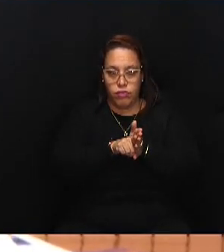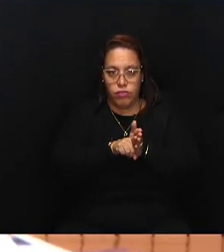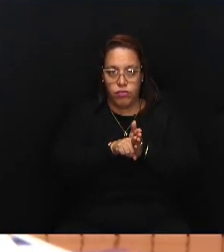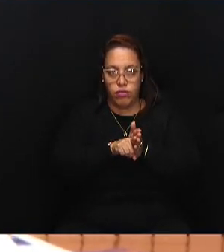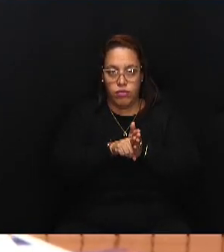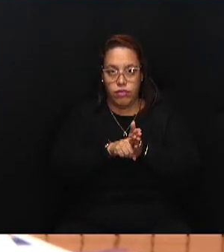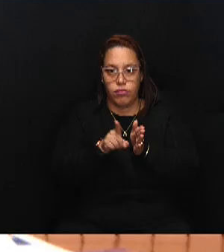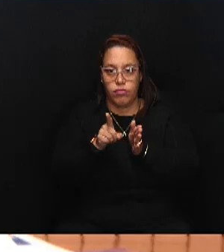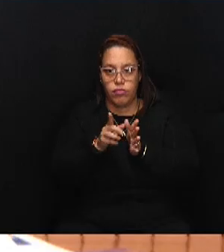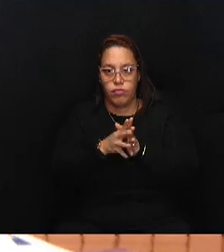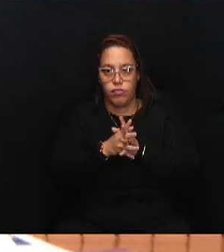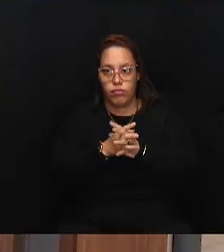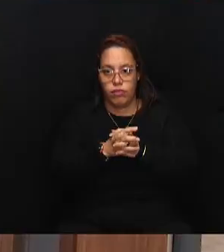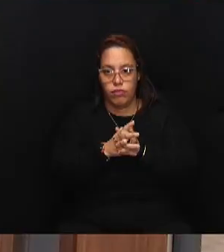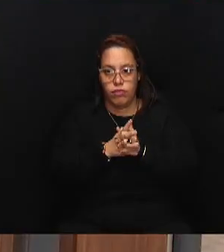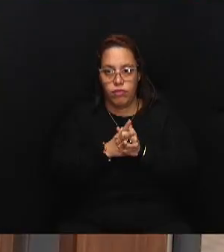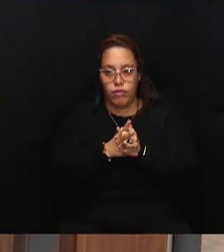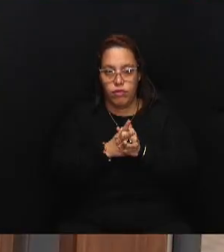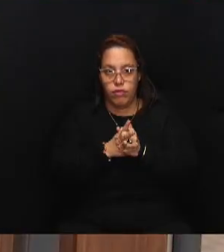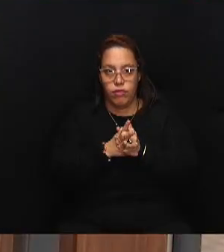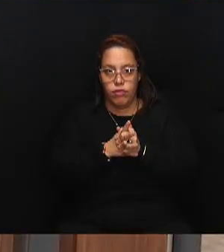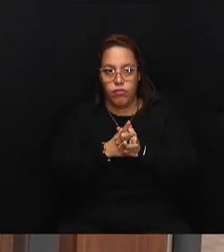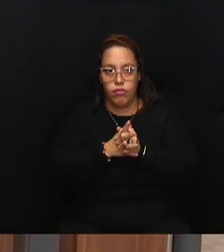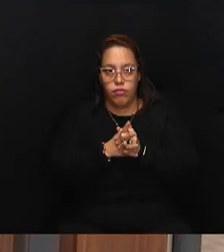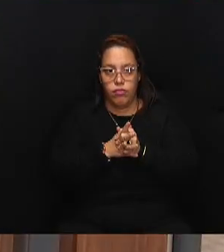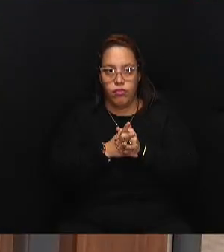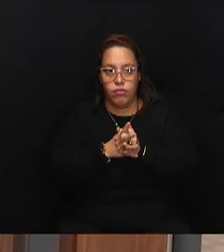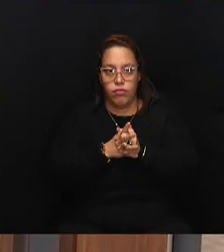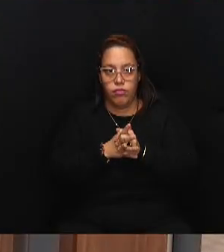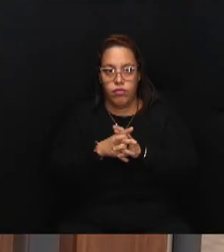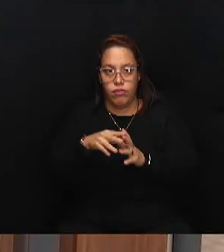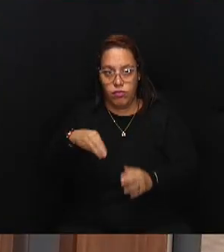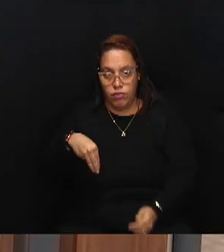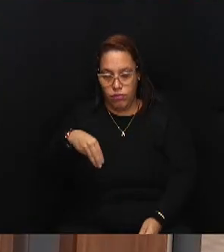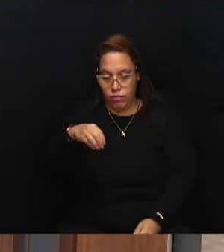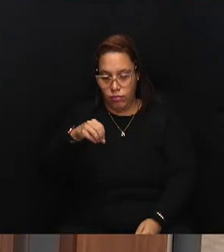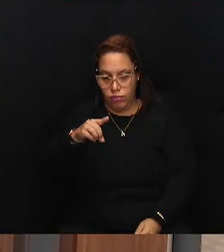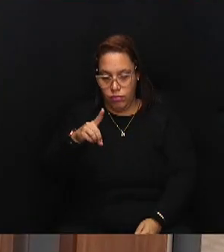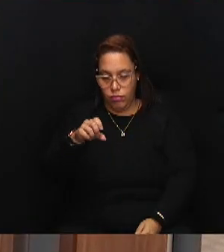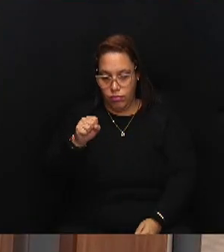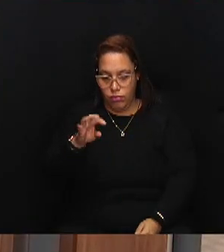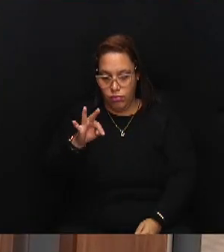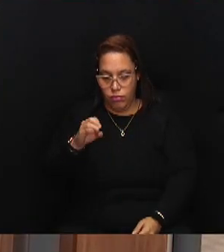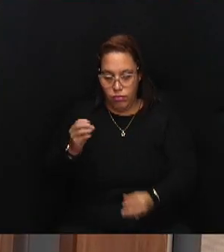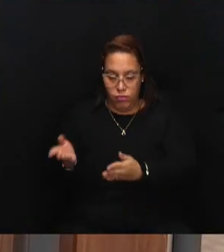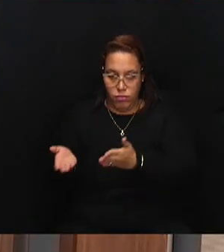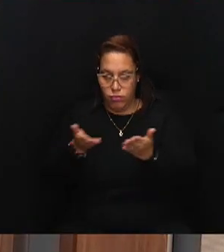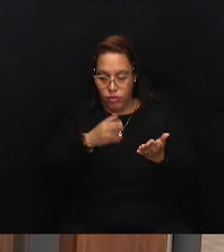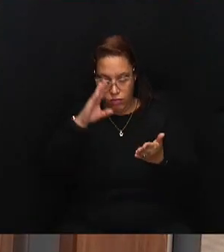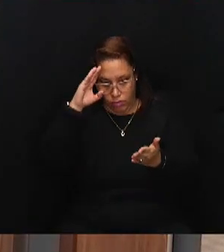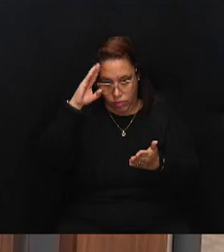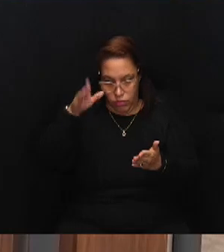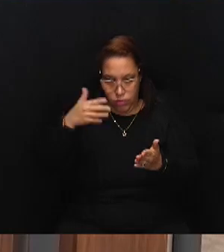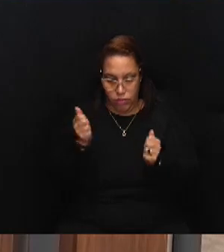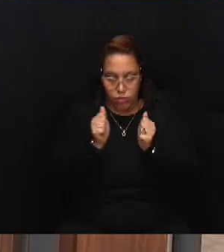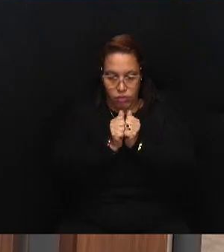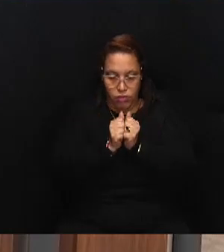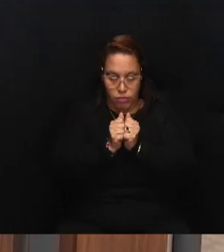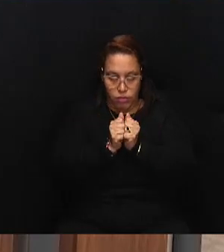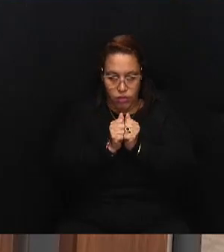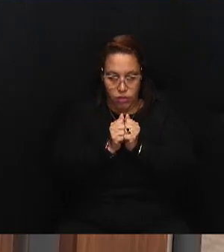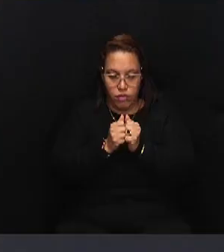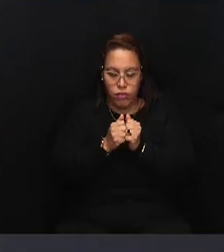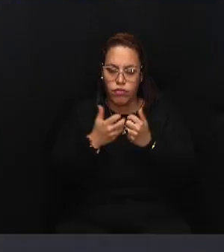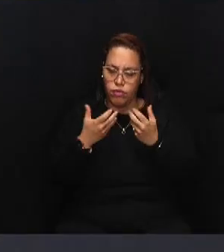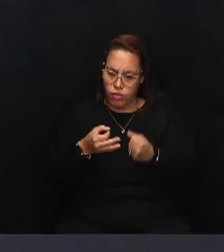Não, vereador, somente a questão do senhor Modesto, que está nos visitando aqui. É uma honra estar aqui conosco e acatar